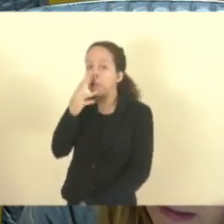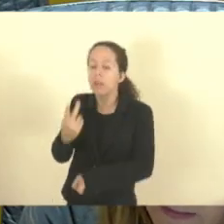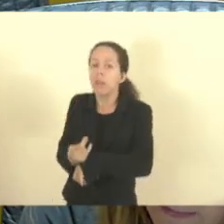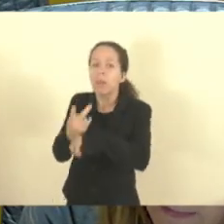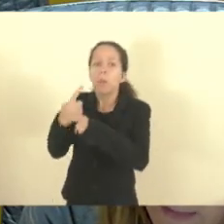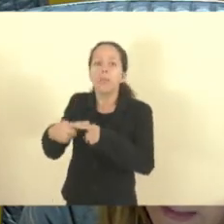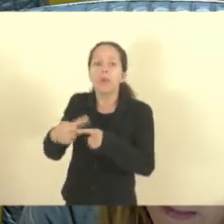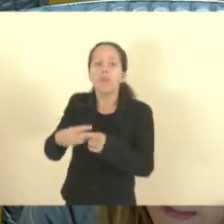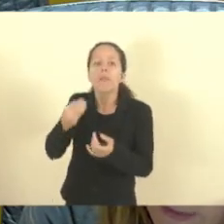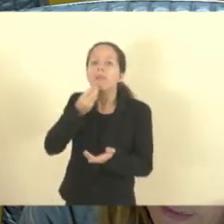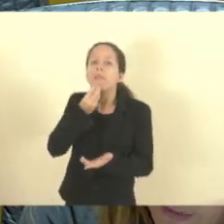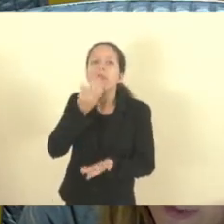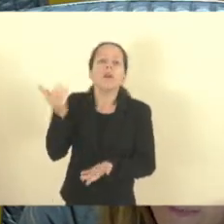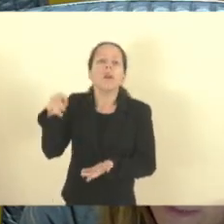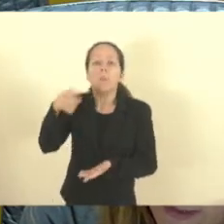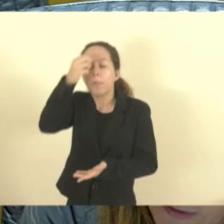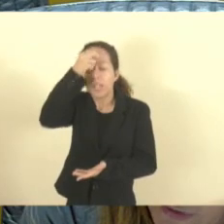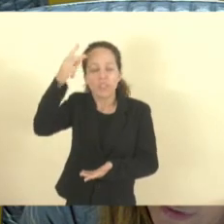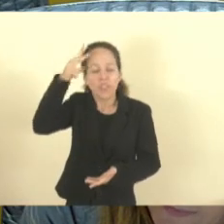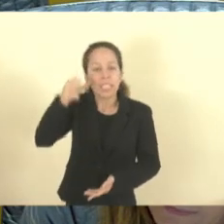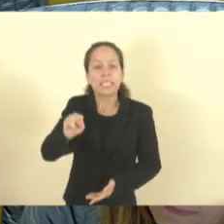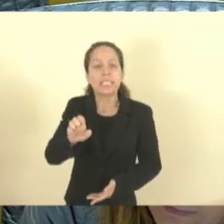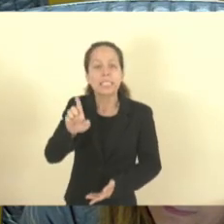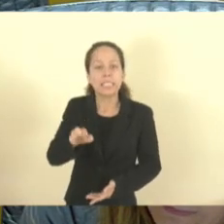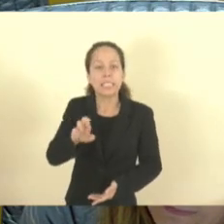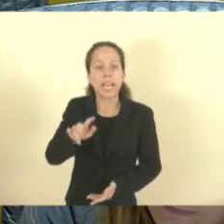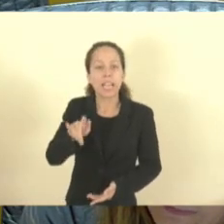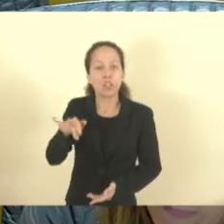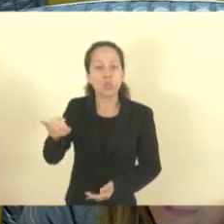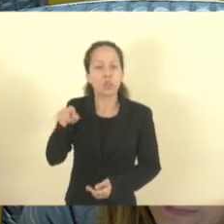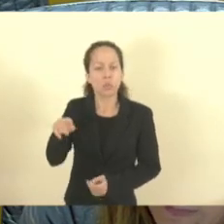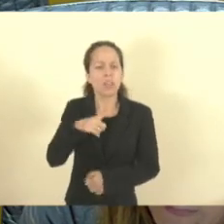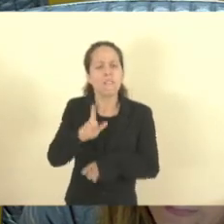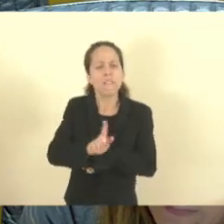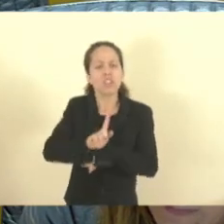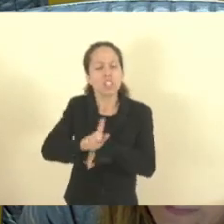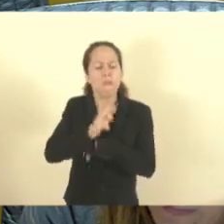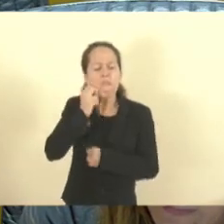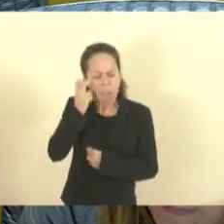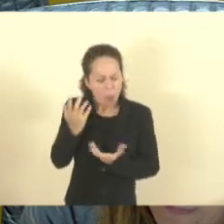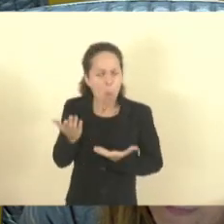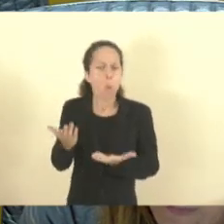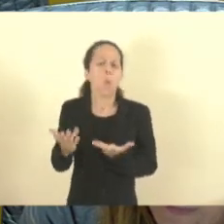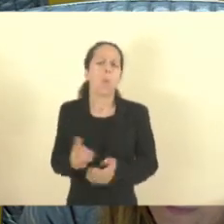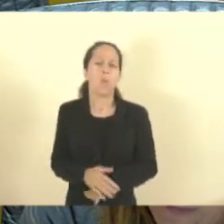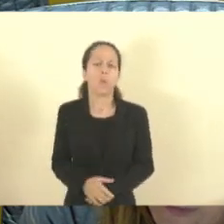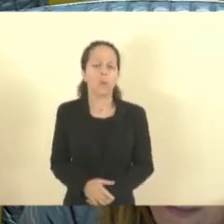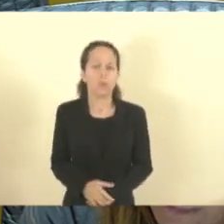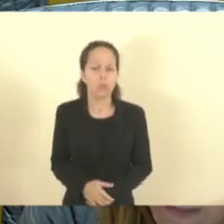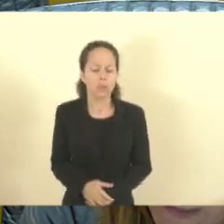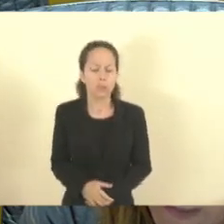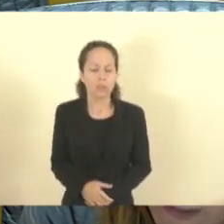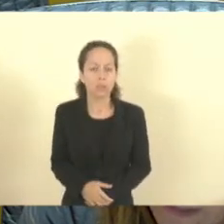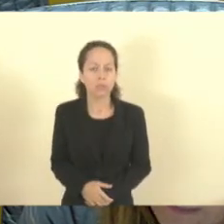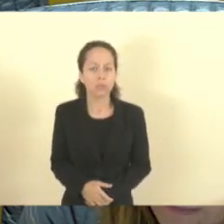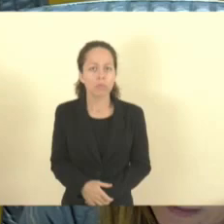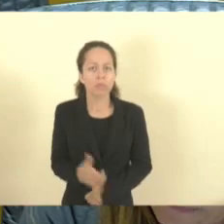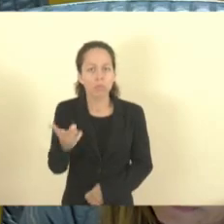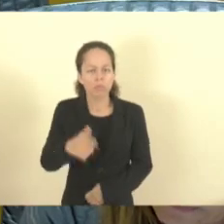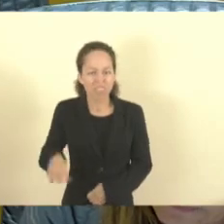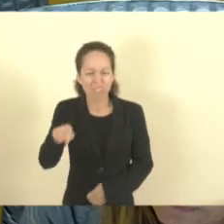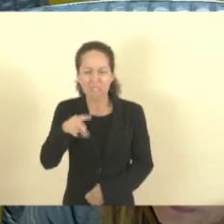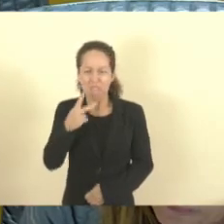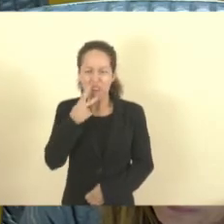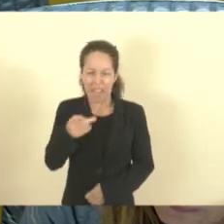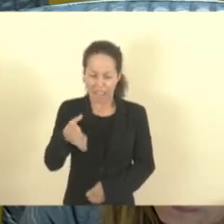prefeito Sérgio Digal e da atual administração, essa gestão da vergonha. Mais uma vez, a rota de